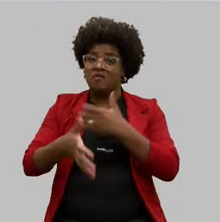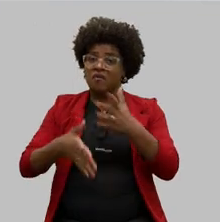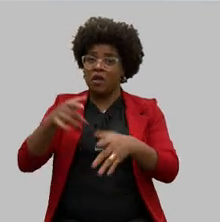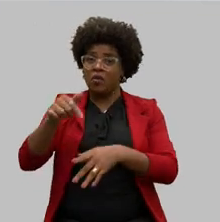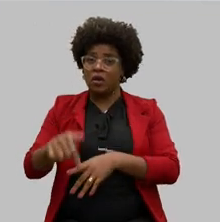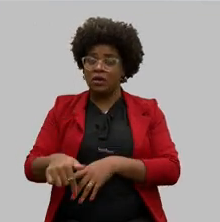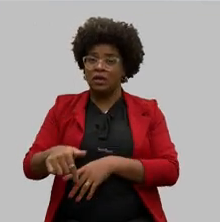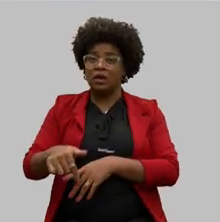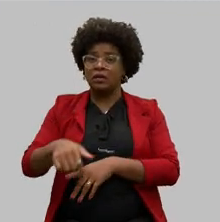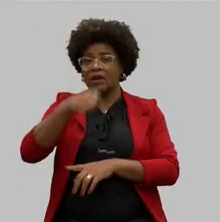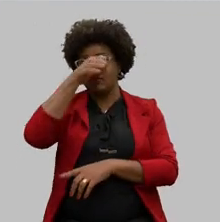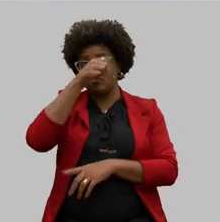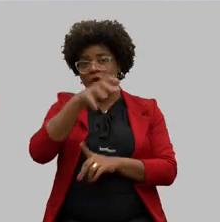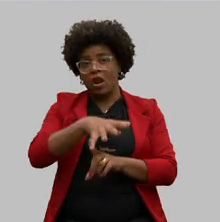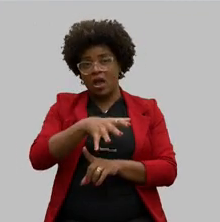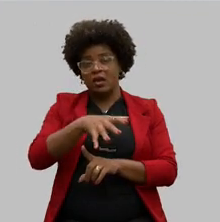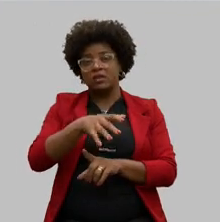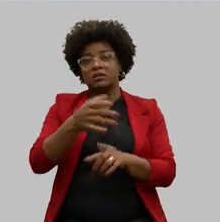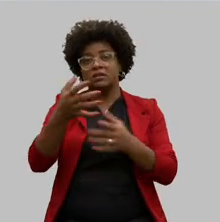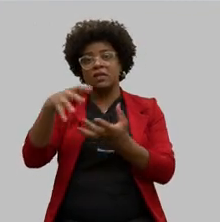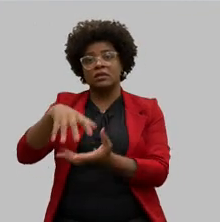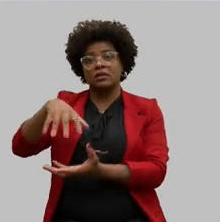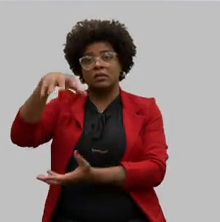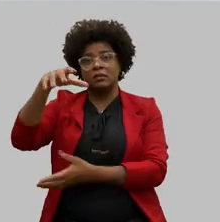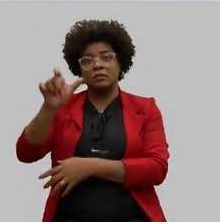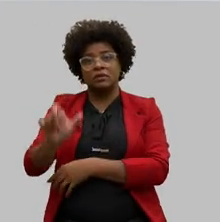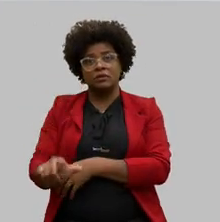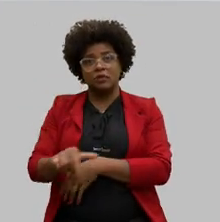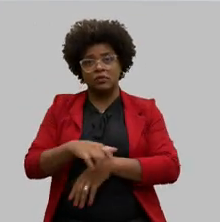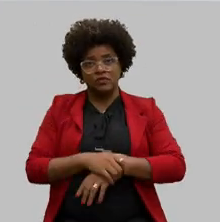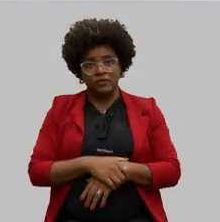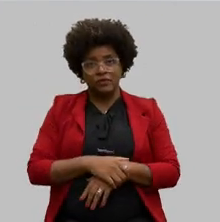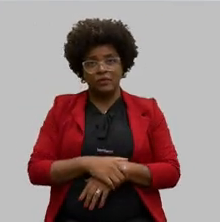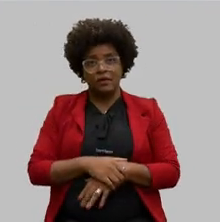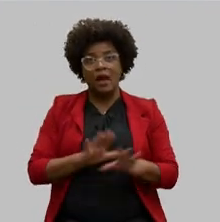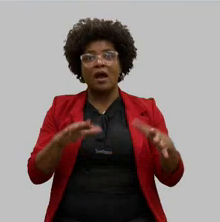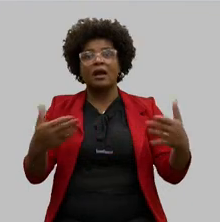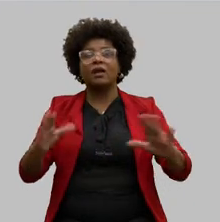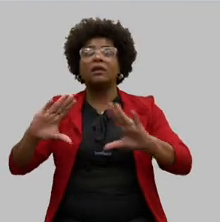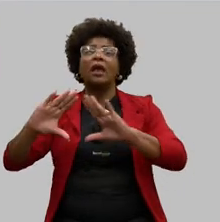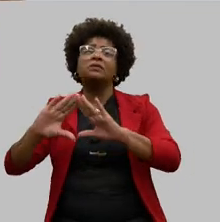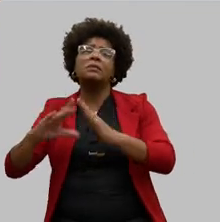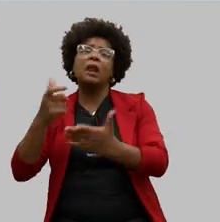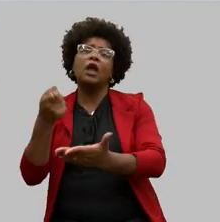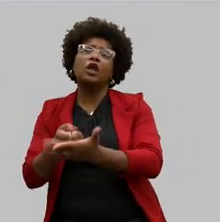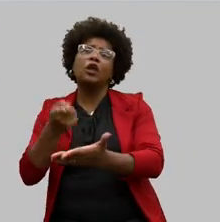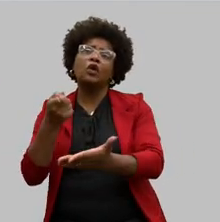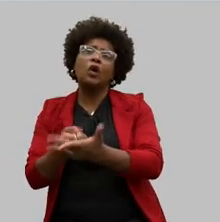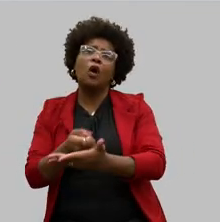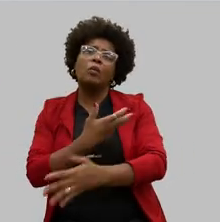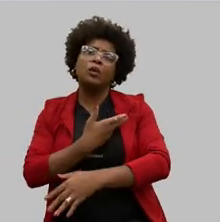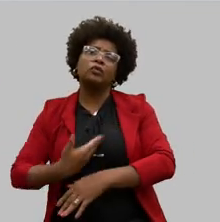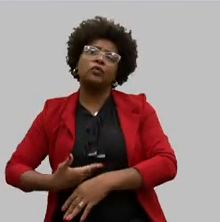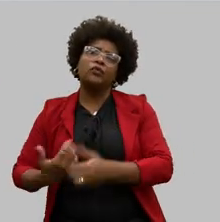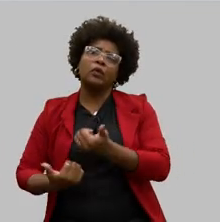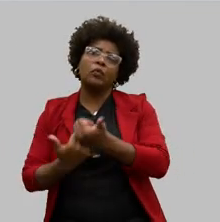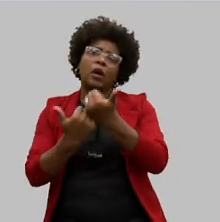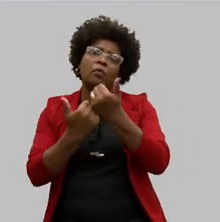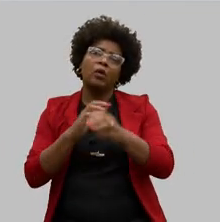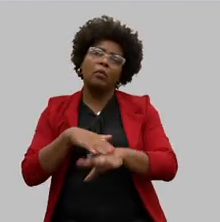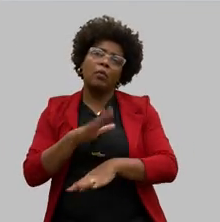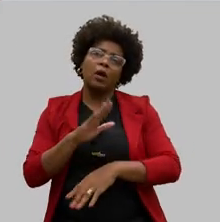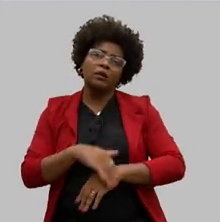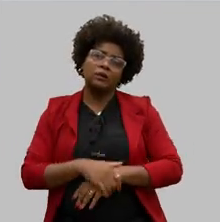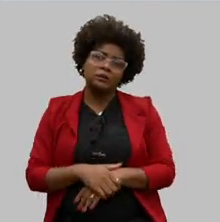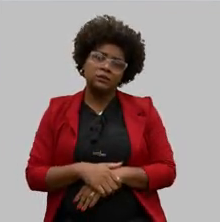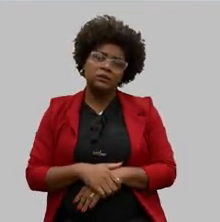idoso onde está esta casa para cobrar do governo um apoio maior para que ele